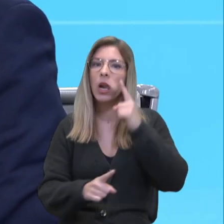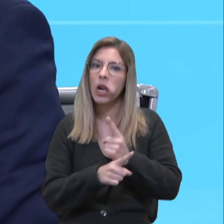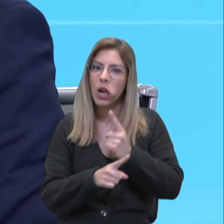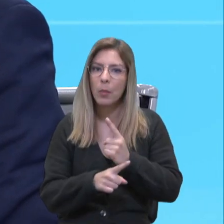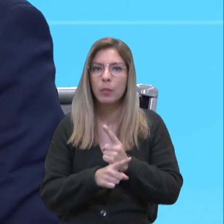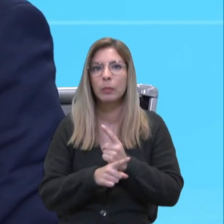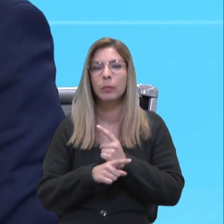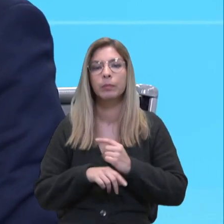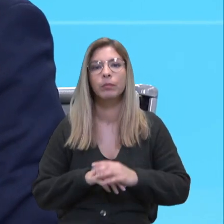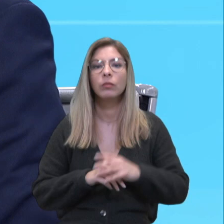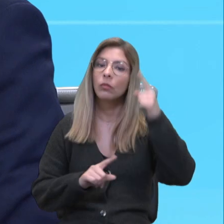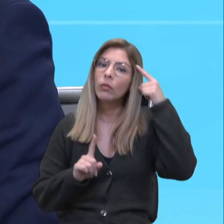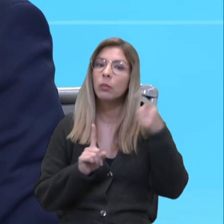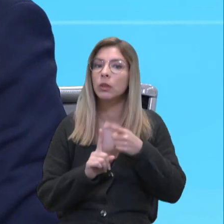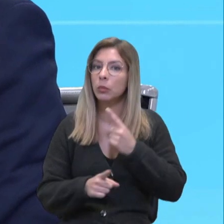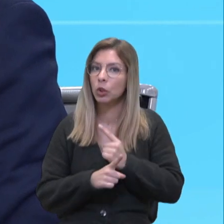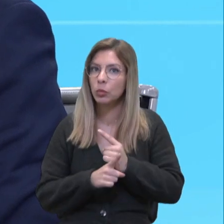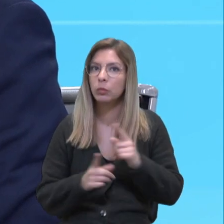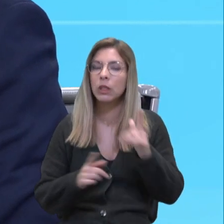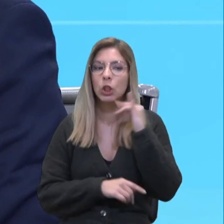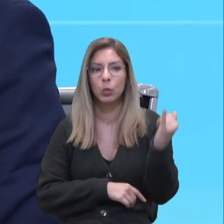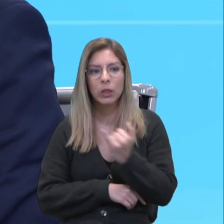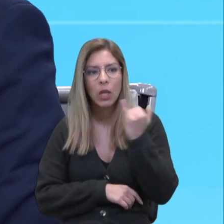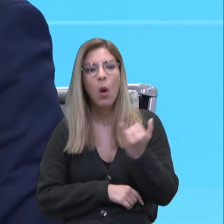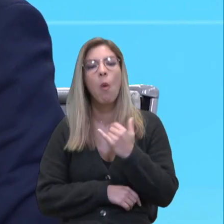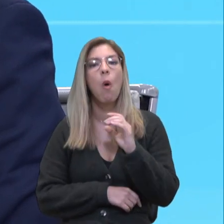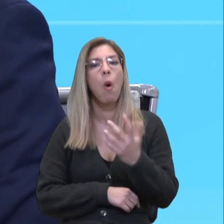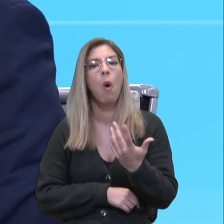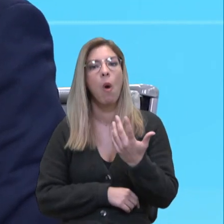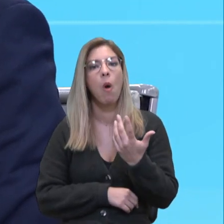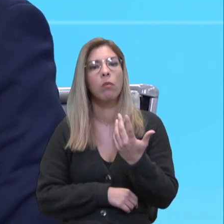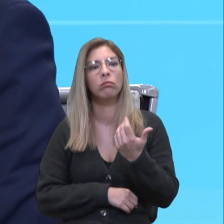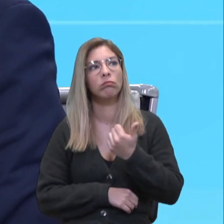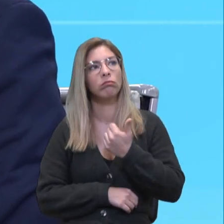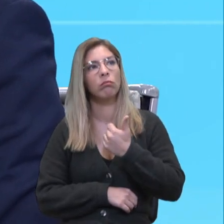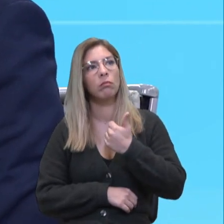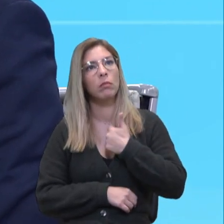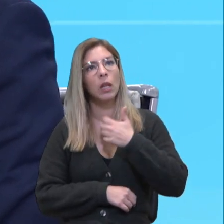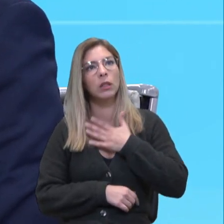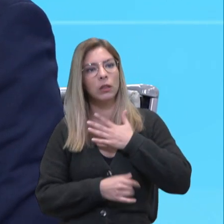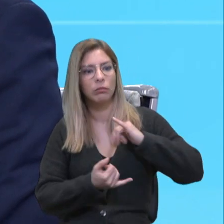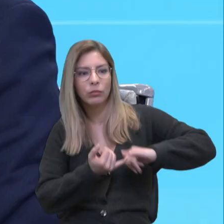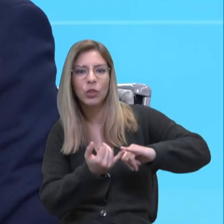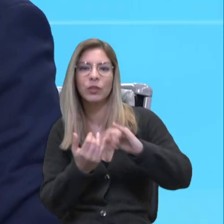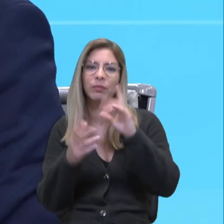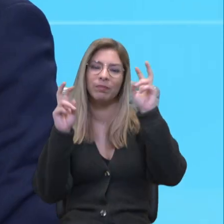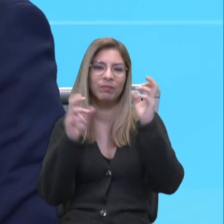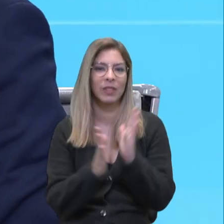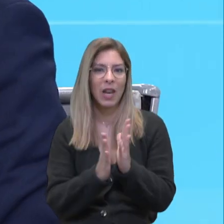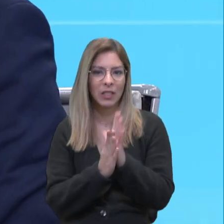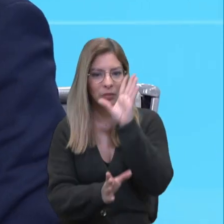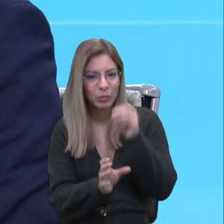o mesmo objetivo estas instituições, estas entidades eclesiais que assim trabalharam conjuntamente